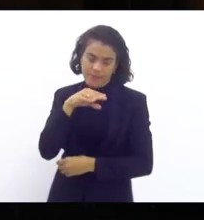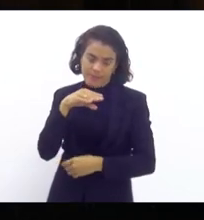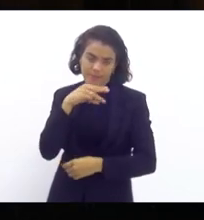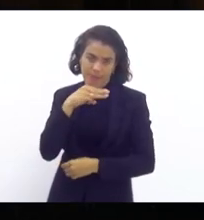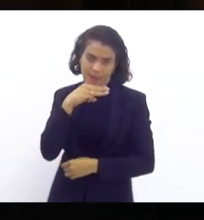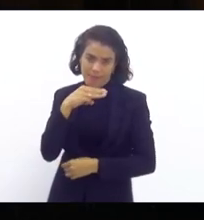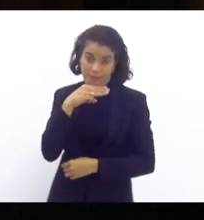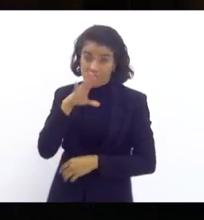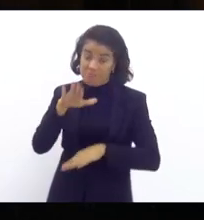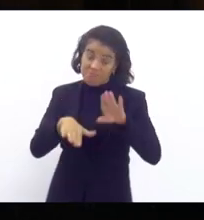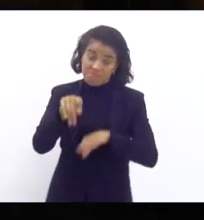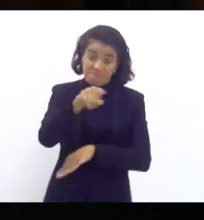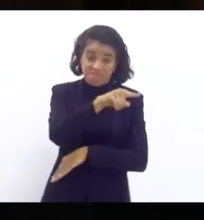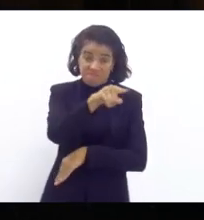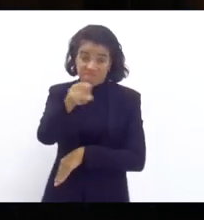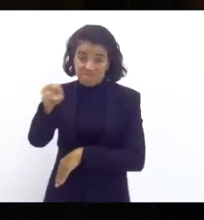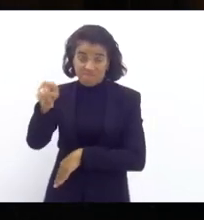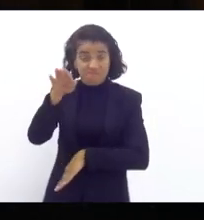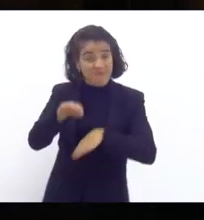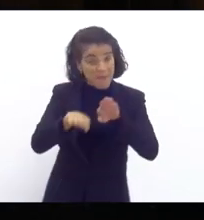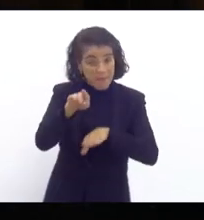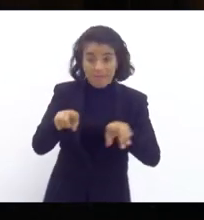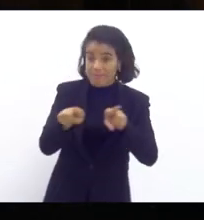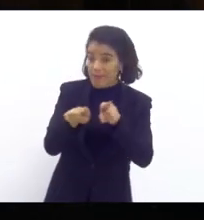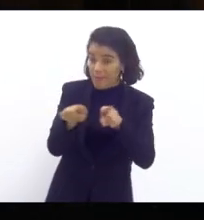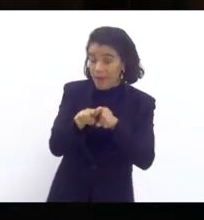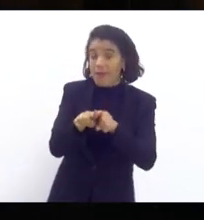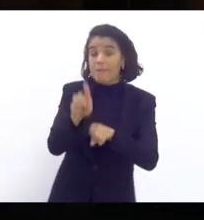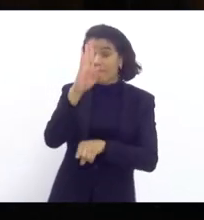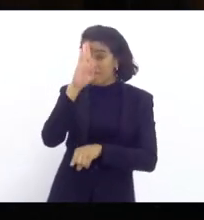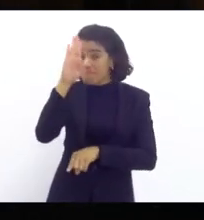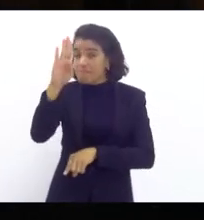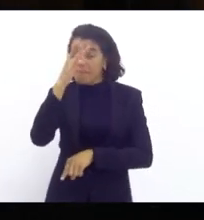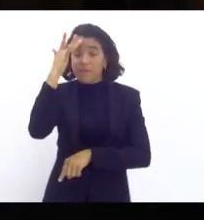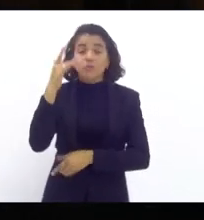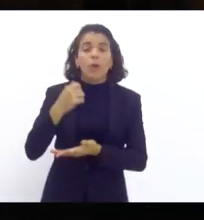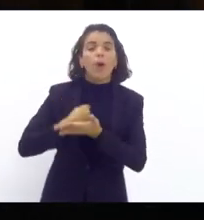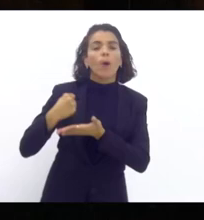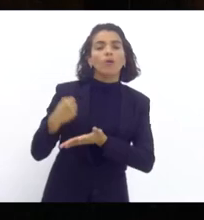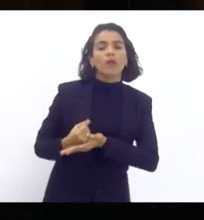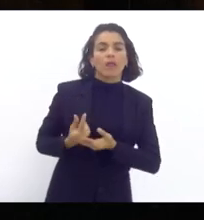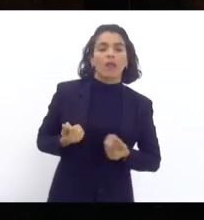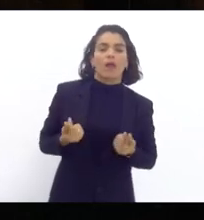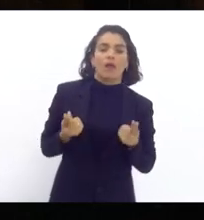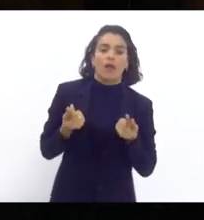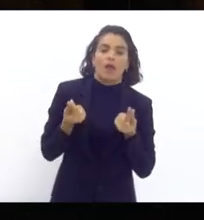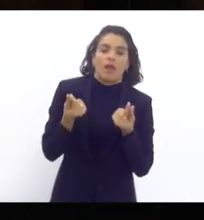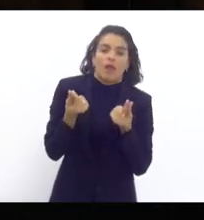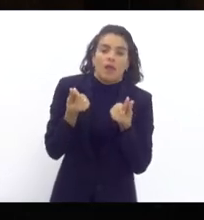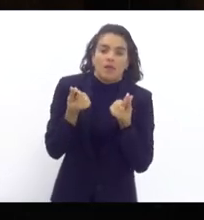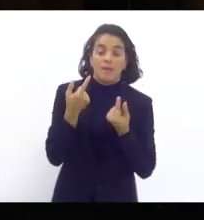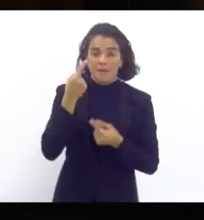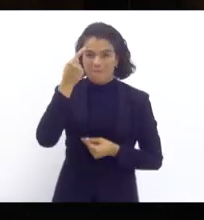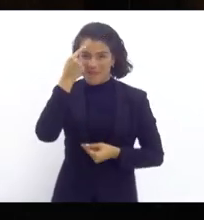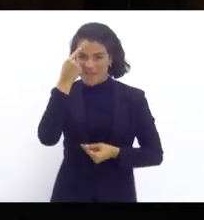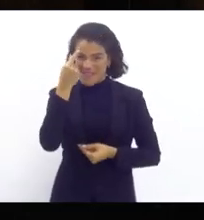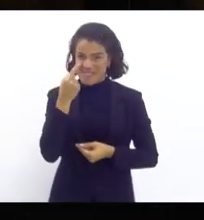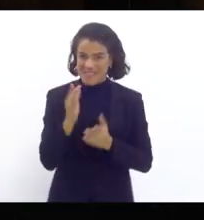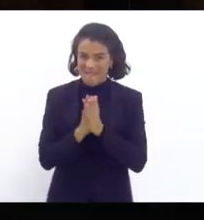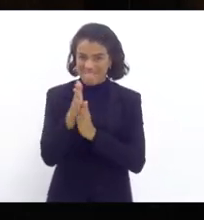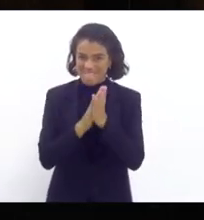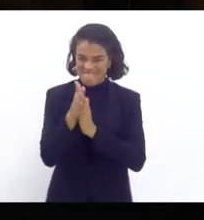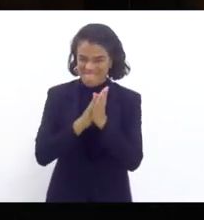vai depender de vocês, vai depender inclusive daqueles comissionados que hoje acham que estão levando